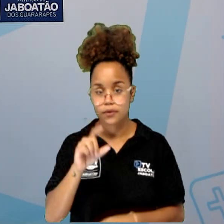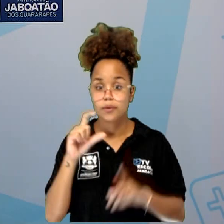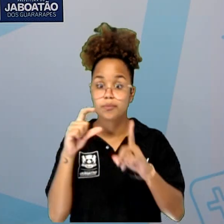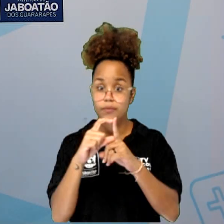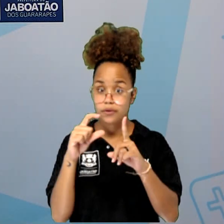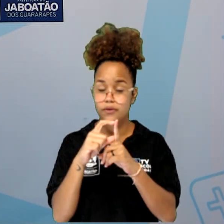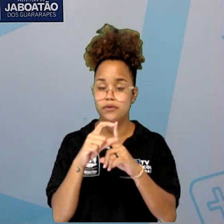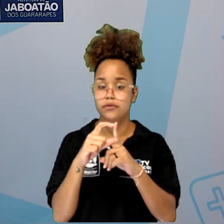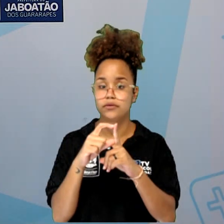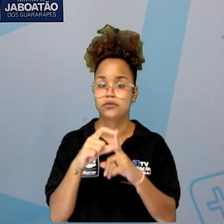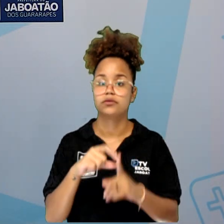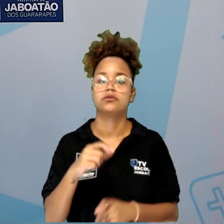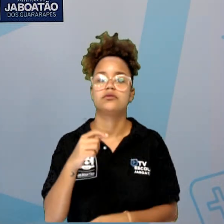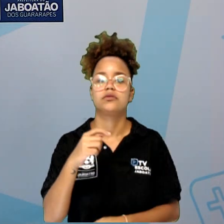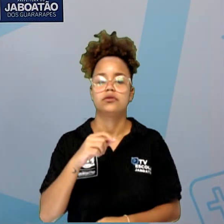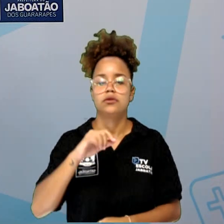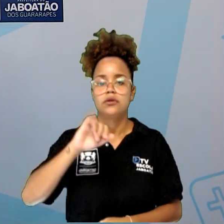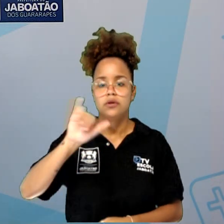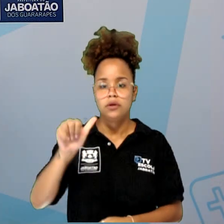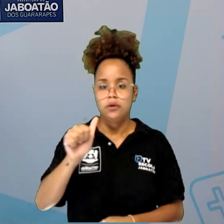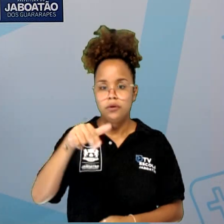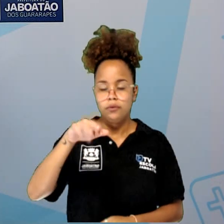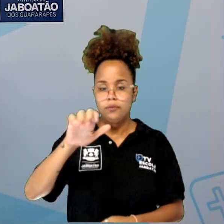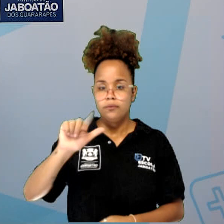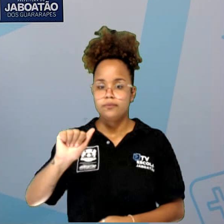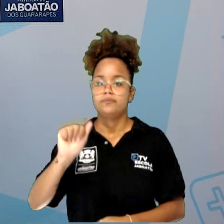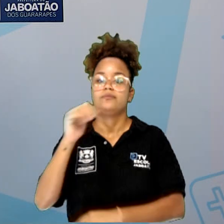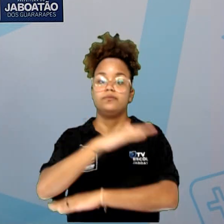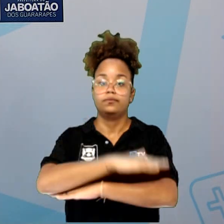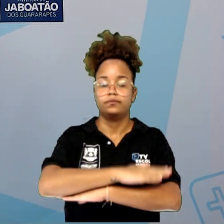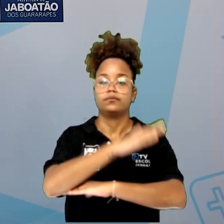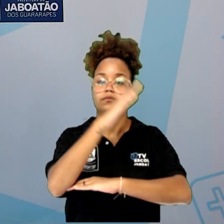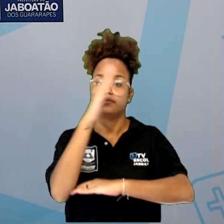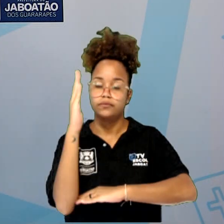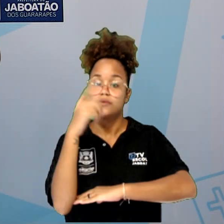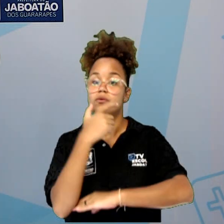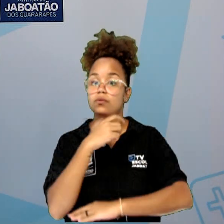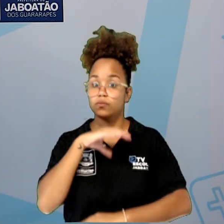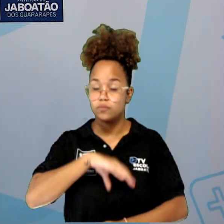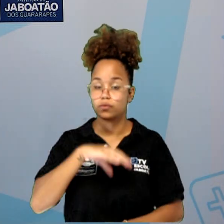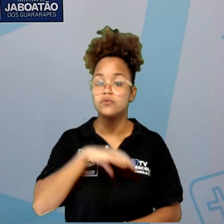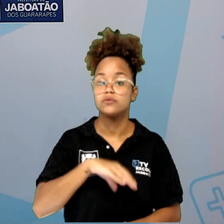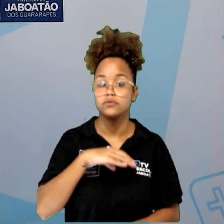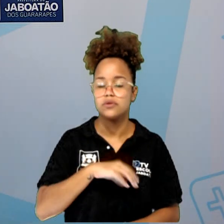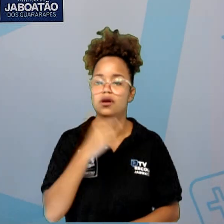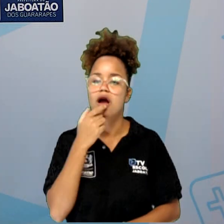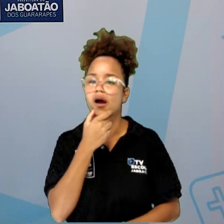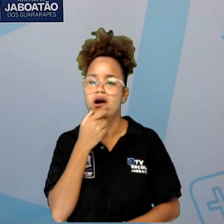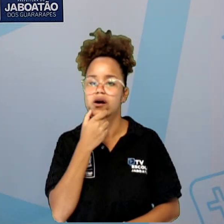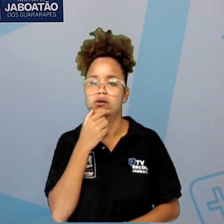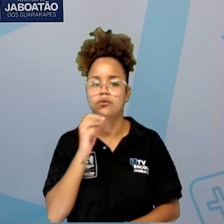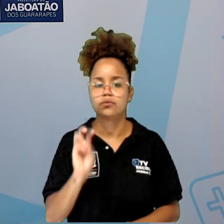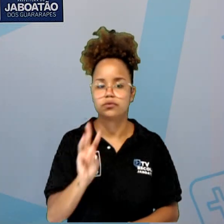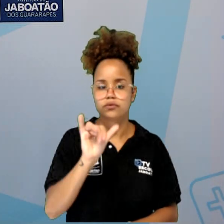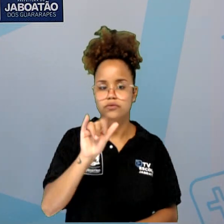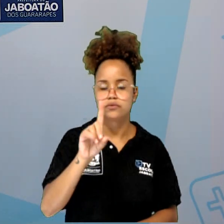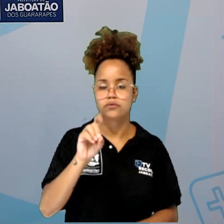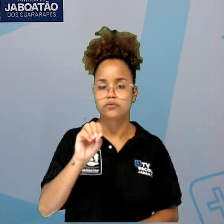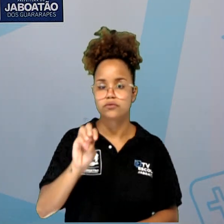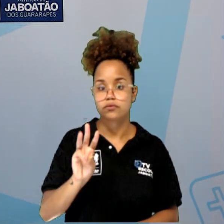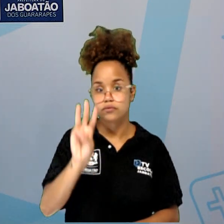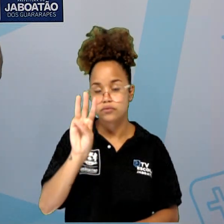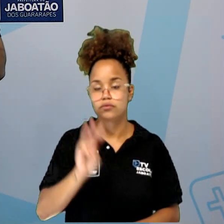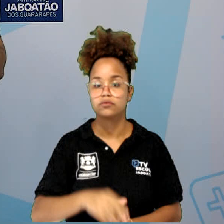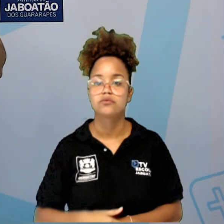português, né? How do you say janela, que está em português, in English. E it's window,